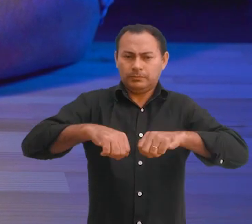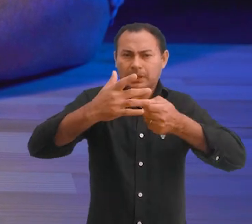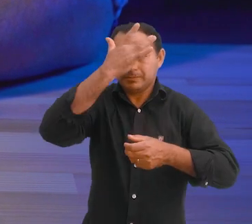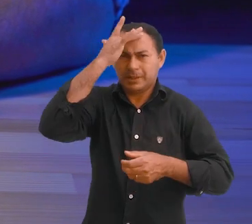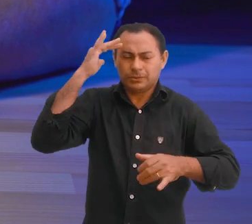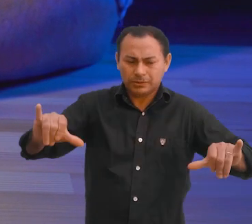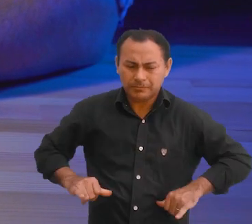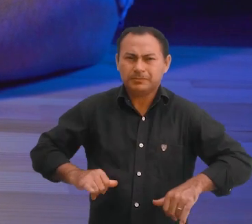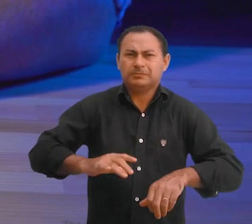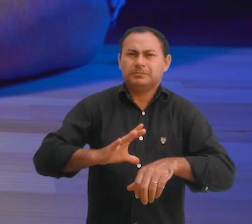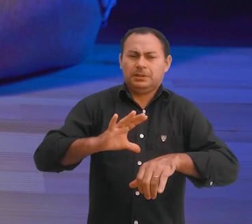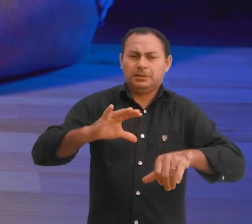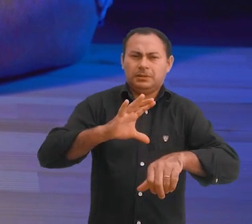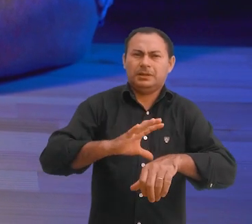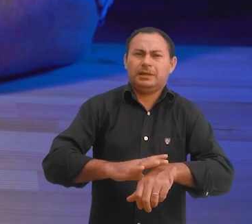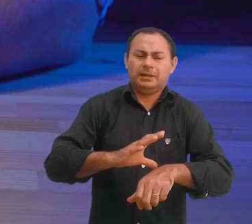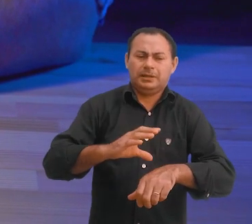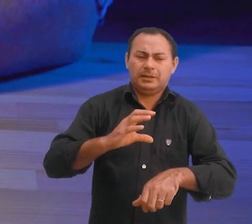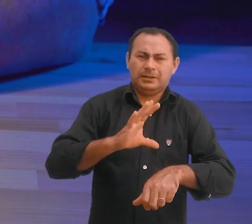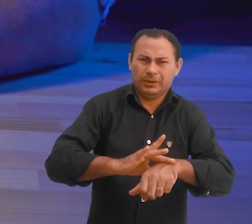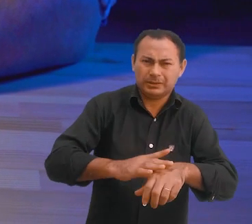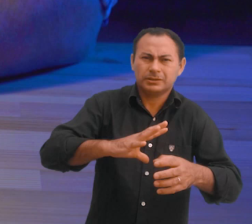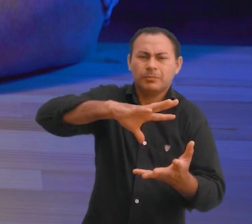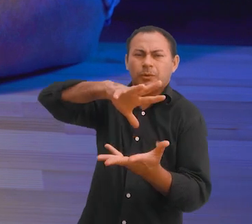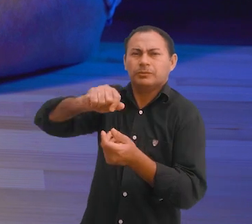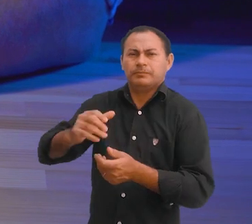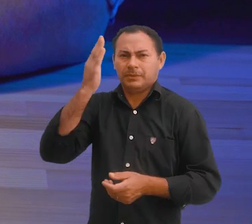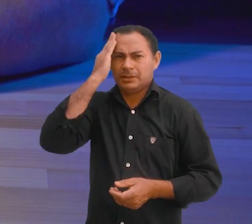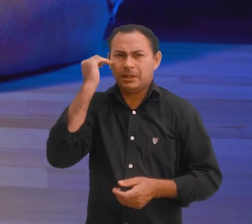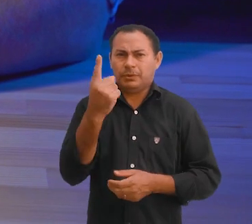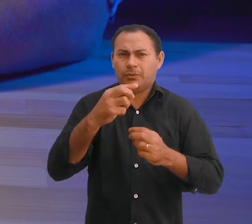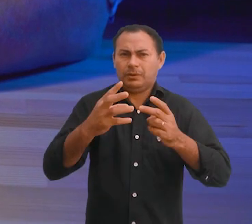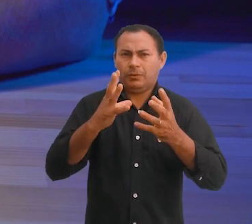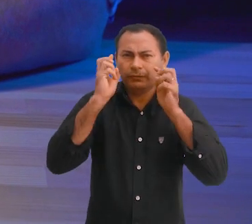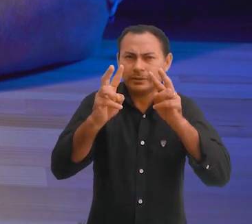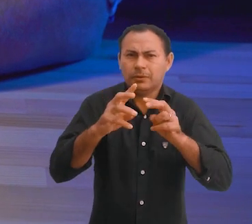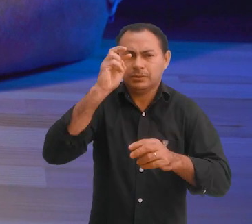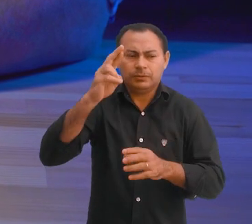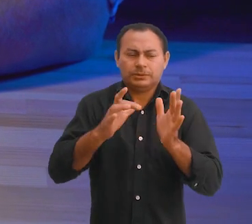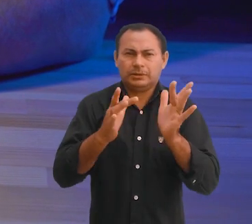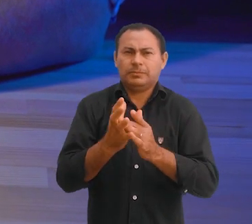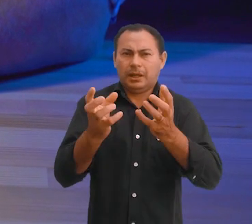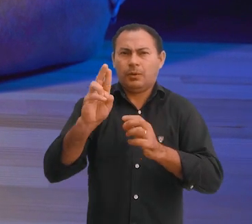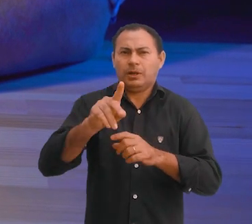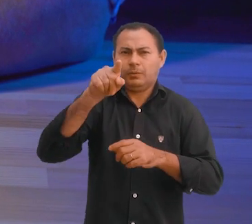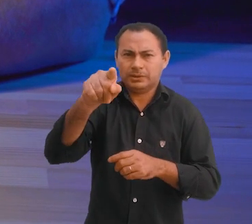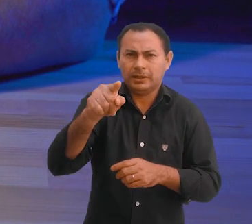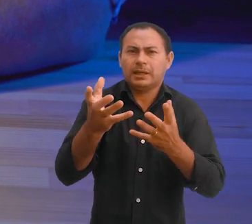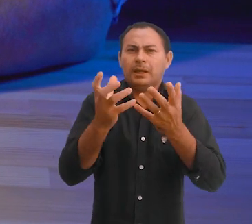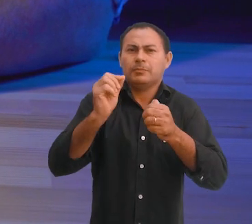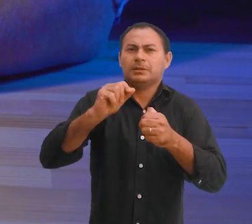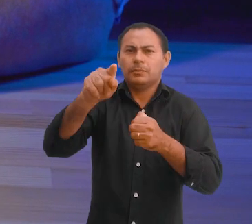Ele dá aos feridos e perdidos deste mundo? Saiba de uma coisa, meu ouvinte. O Senhor Jesus quer